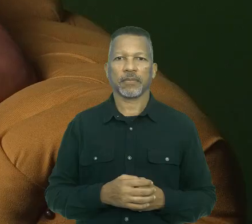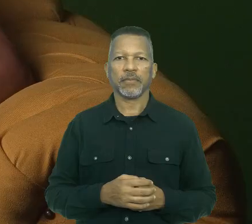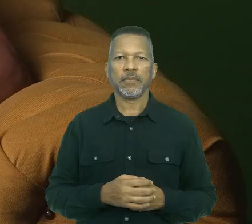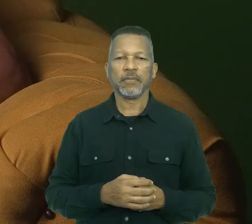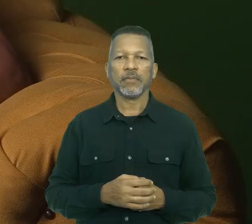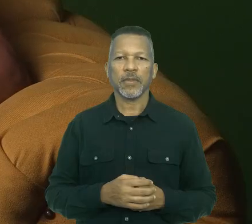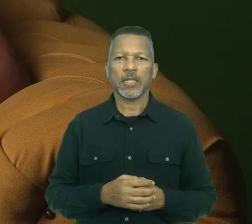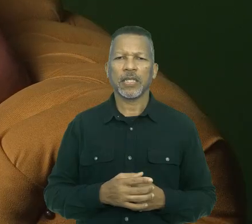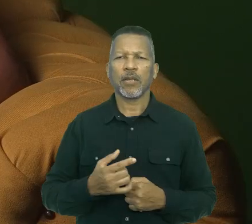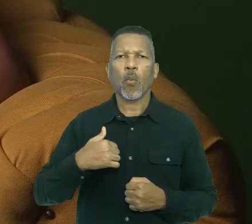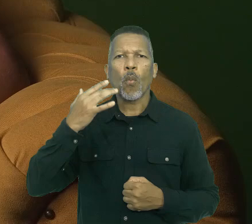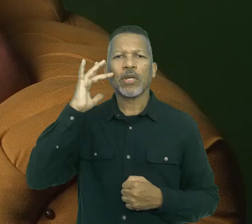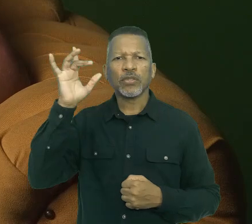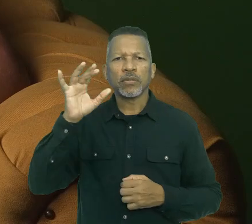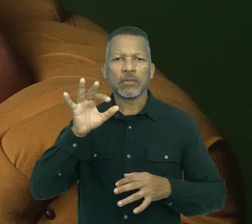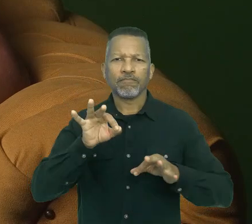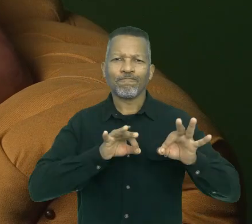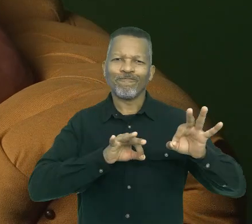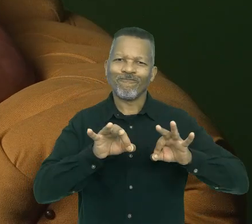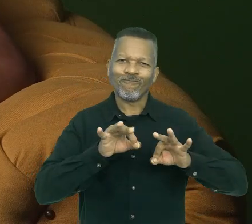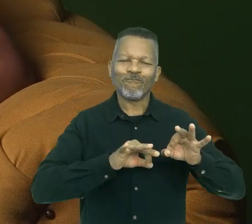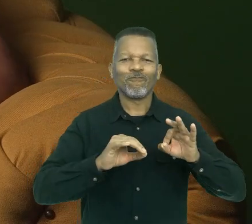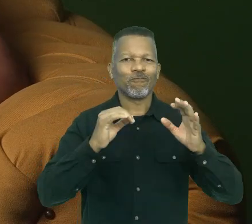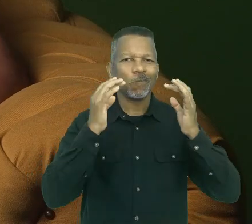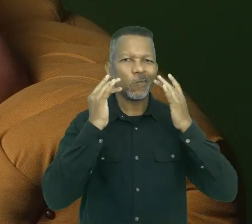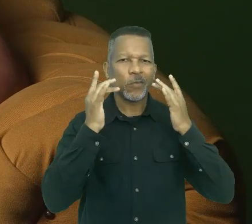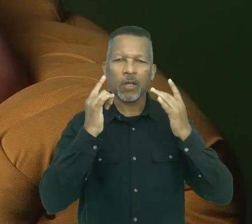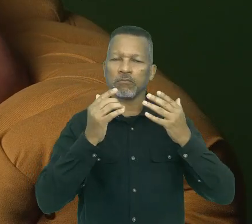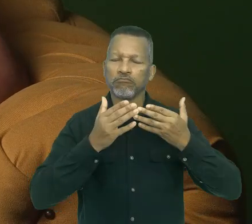Eu acho que o produtor do teatro e qualquer